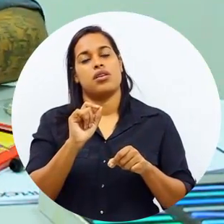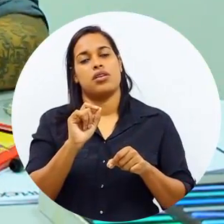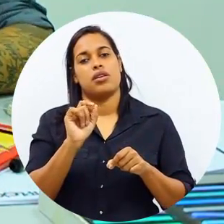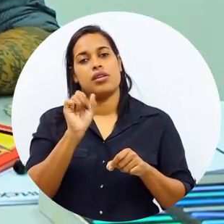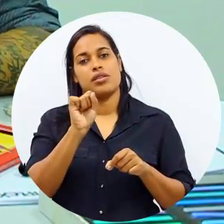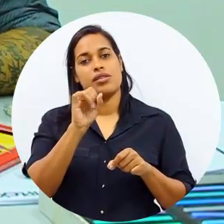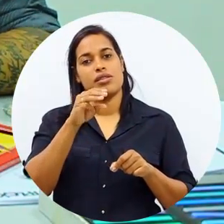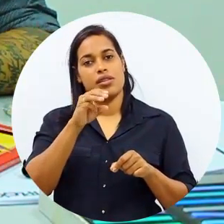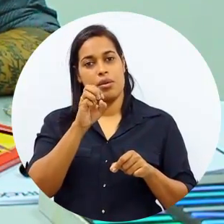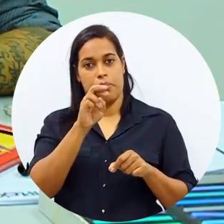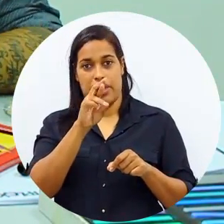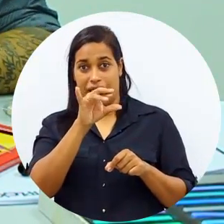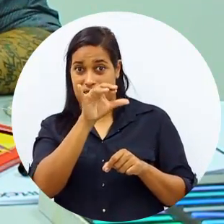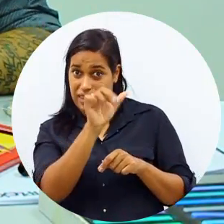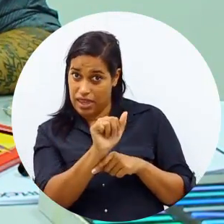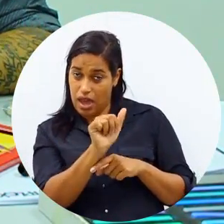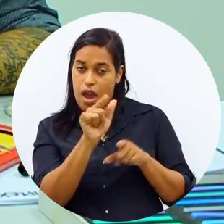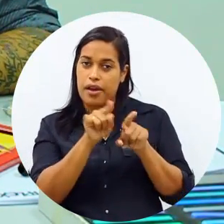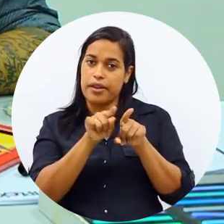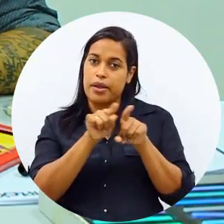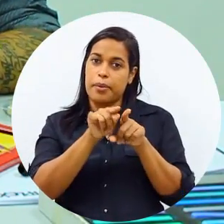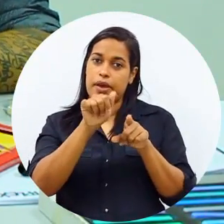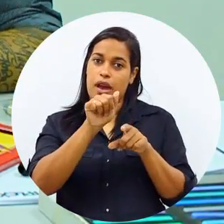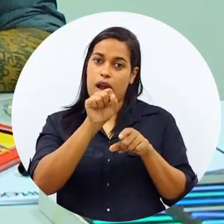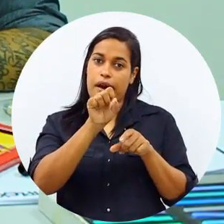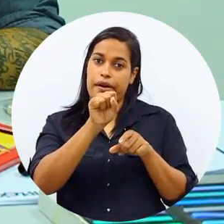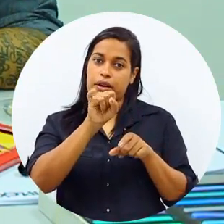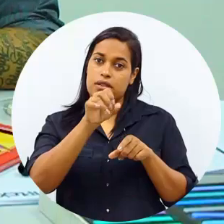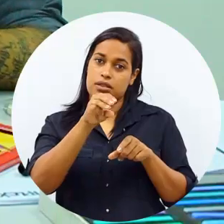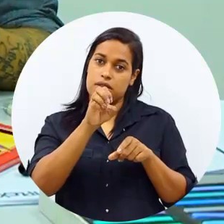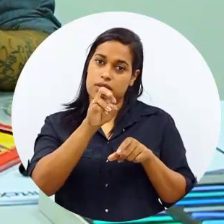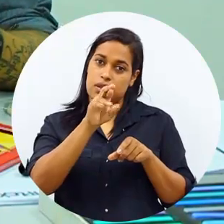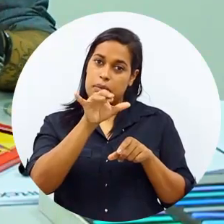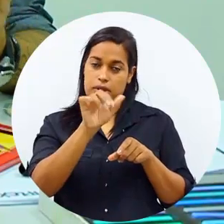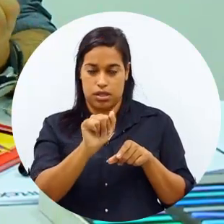seria simetria e assimetria.